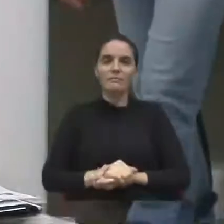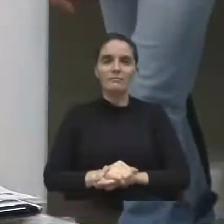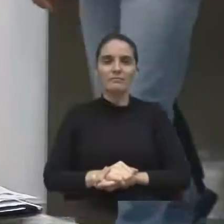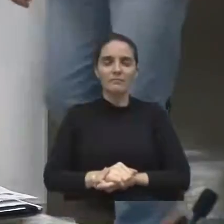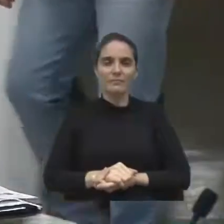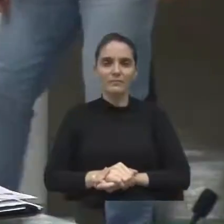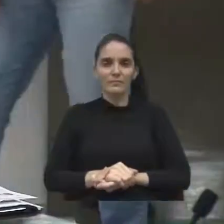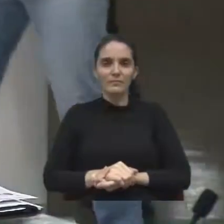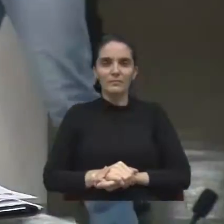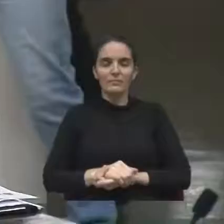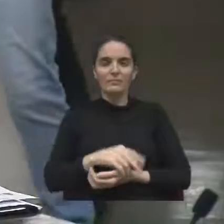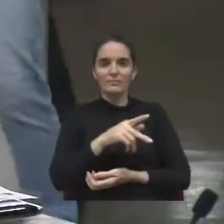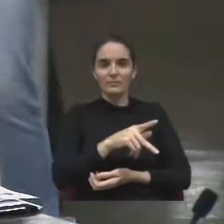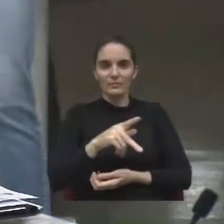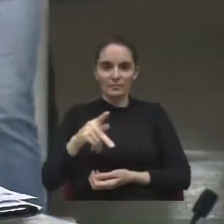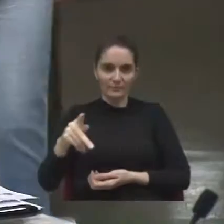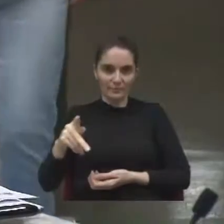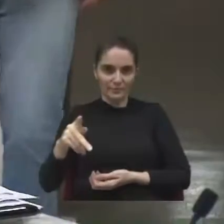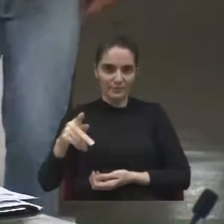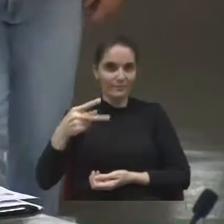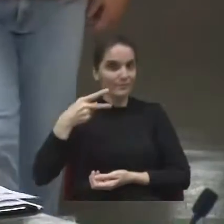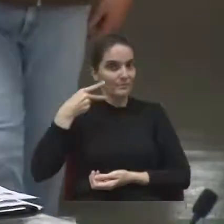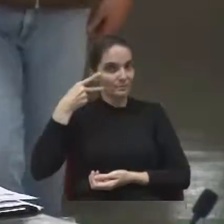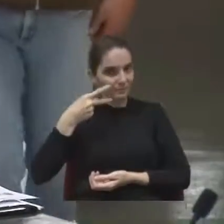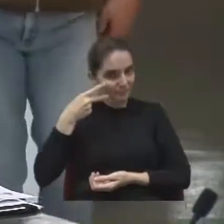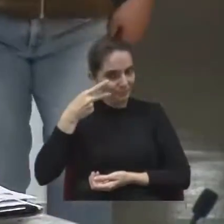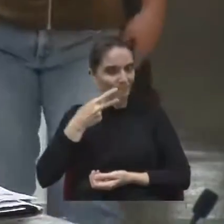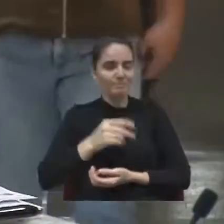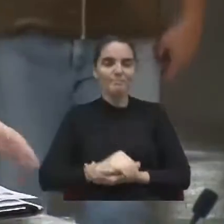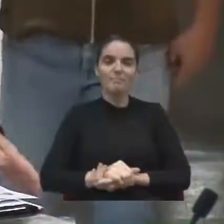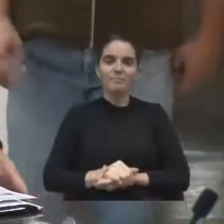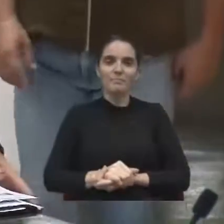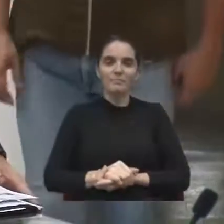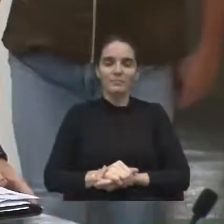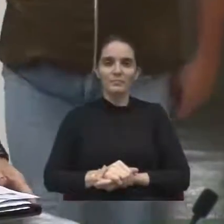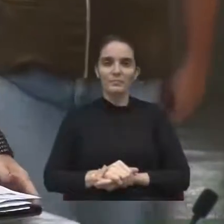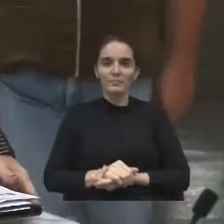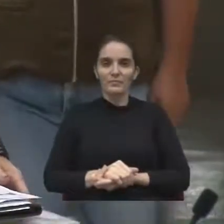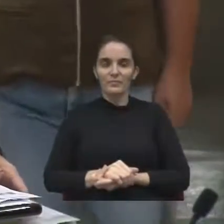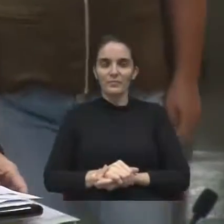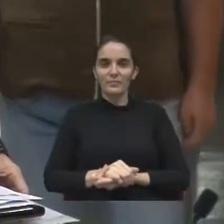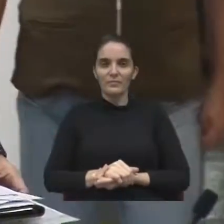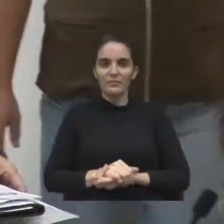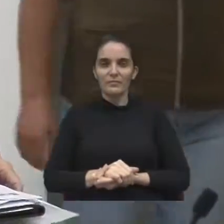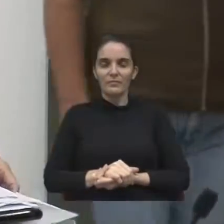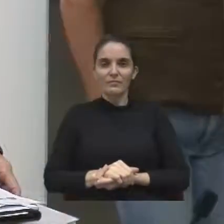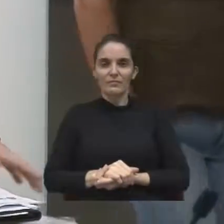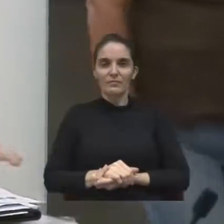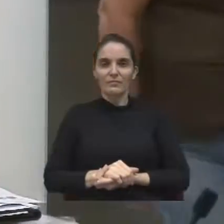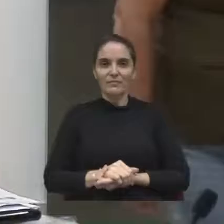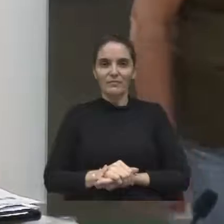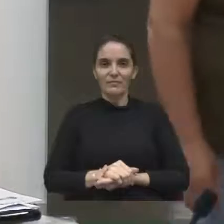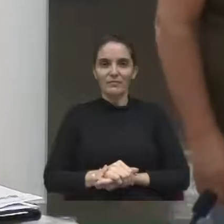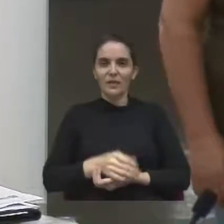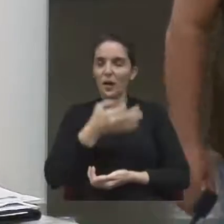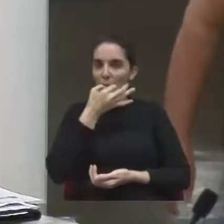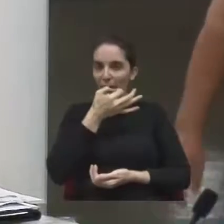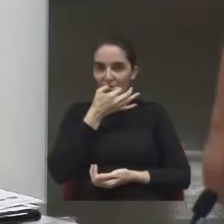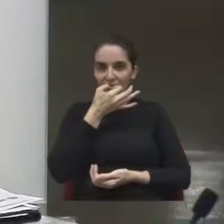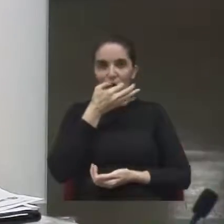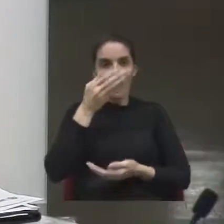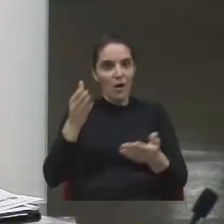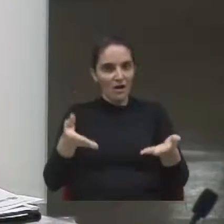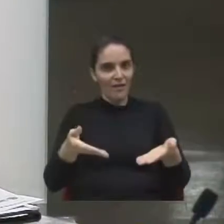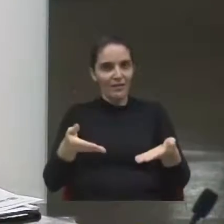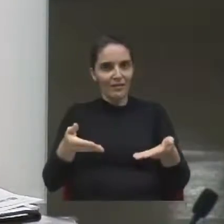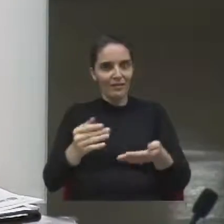Senhor presidente, nobres pares, minha colocação é que, desde a mais